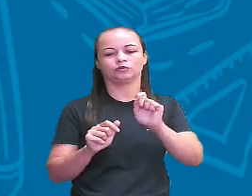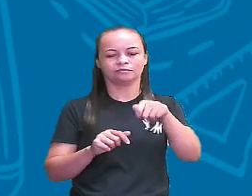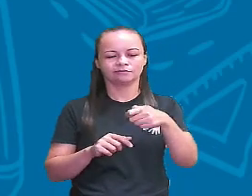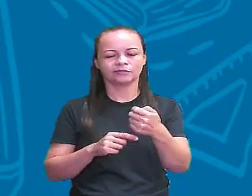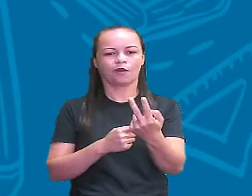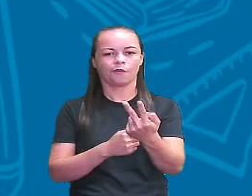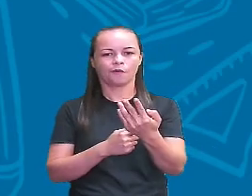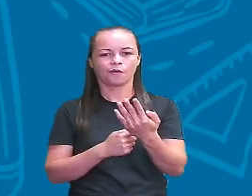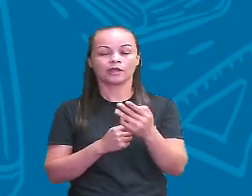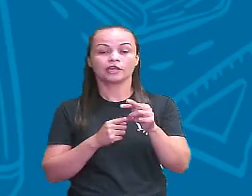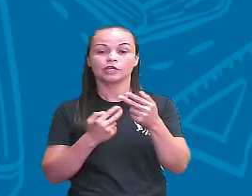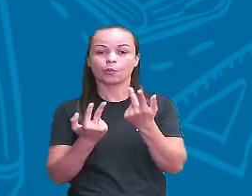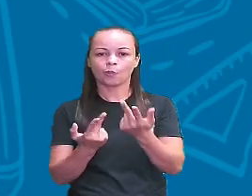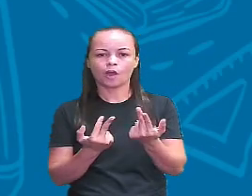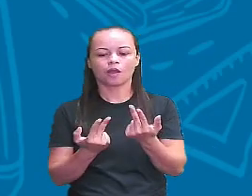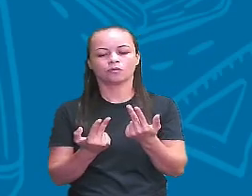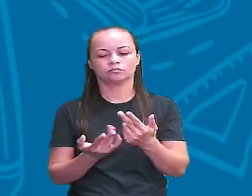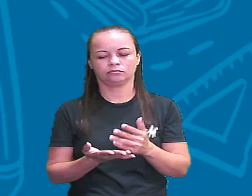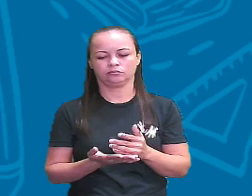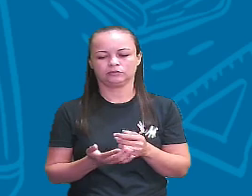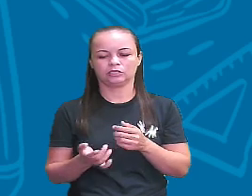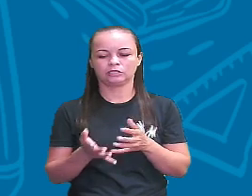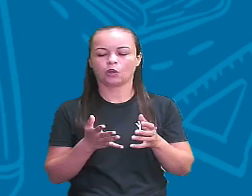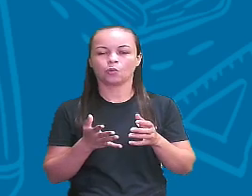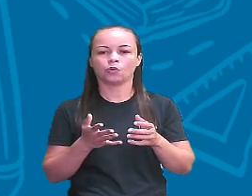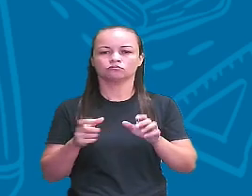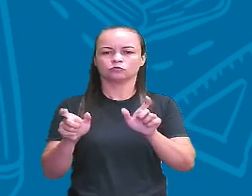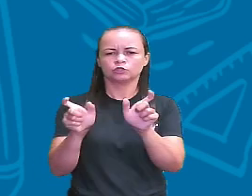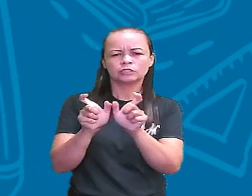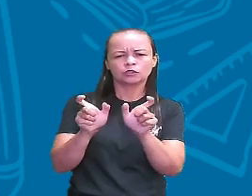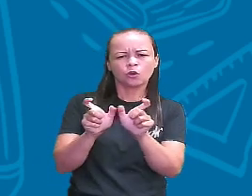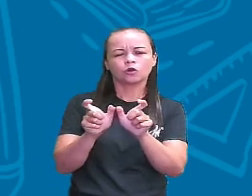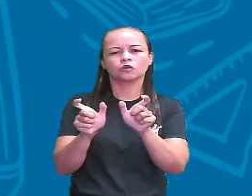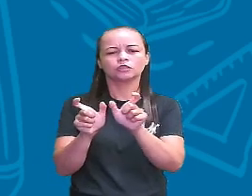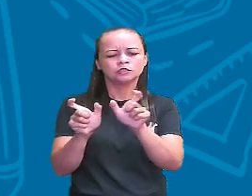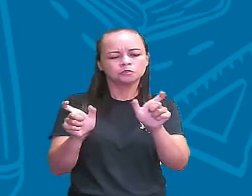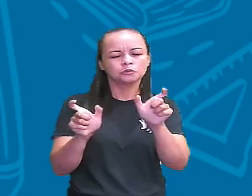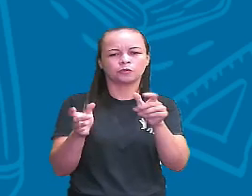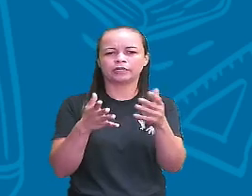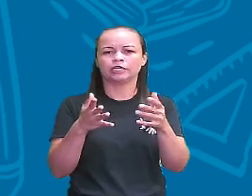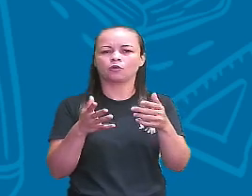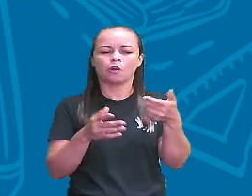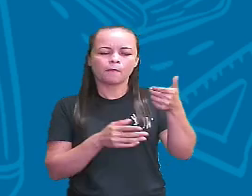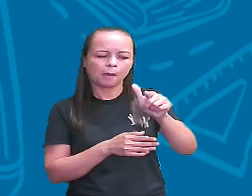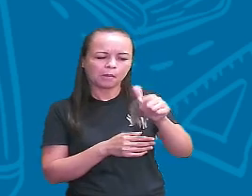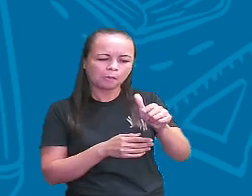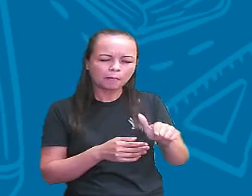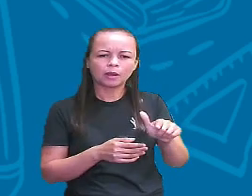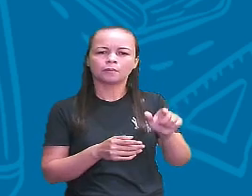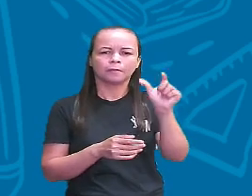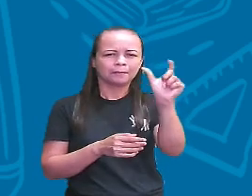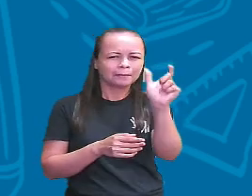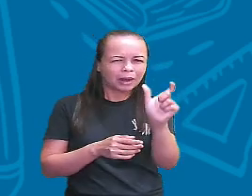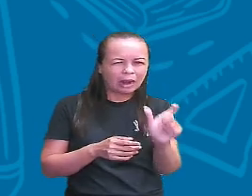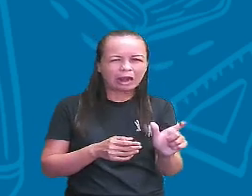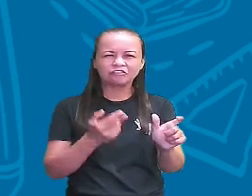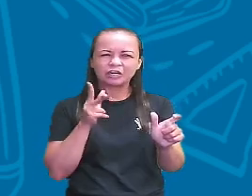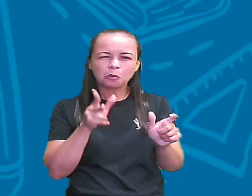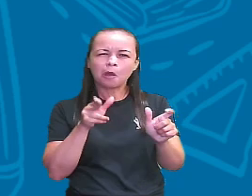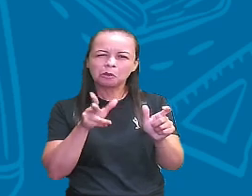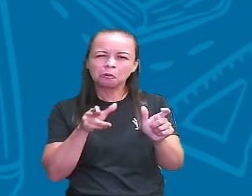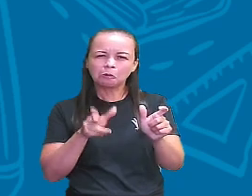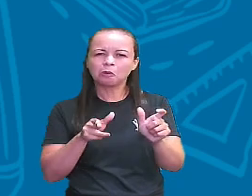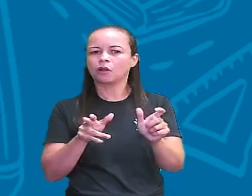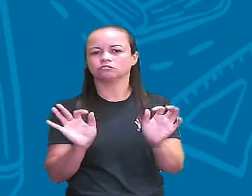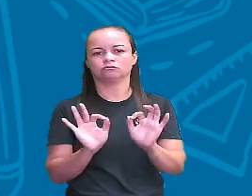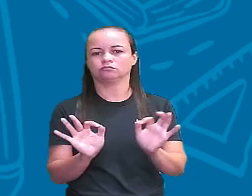é para que não haja repetição. A repetição pode deixar meu texto esteticamente